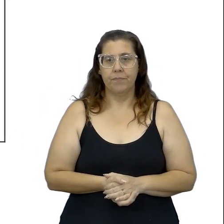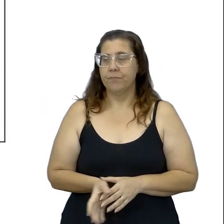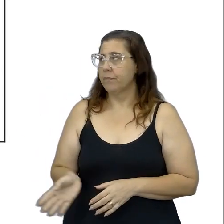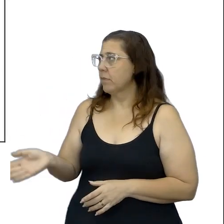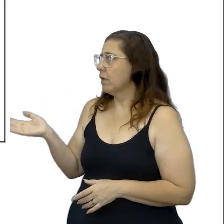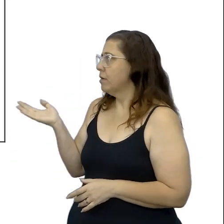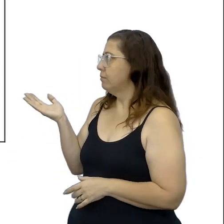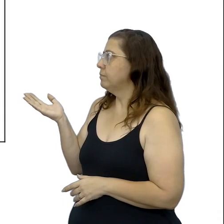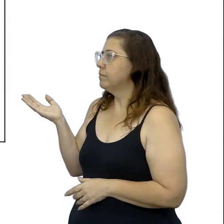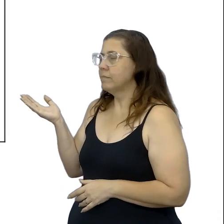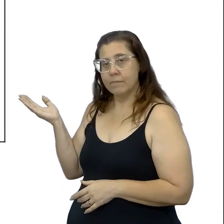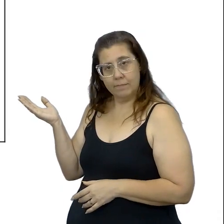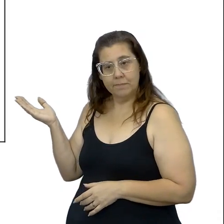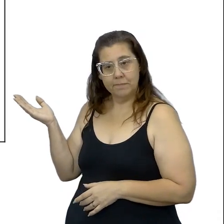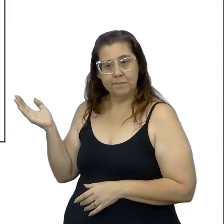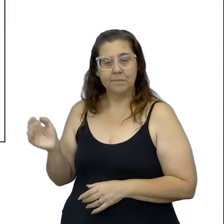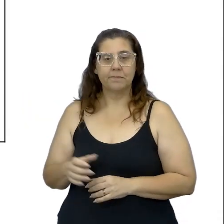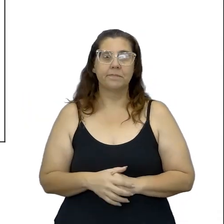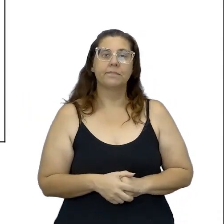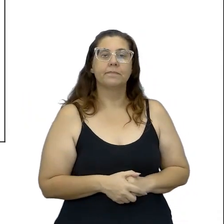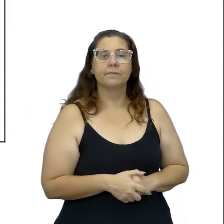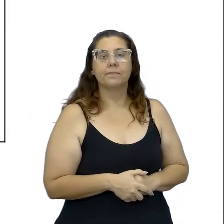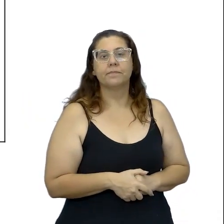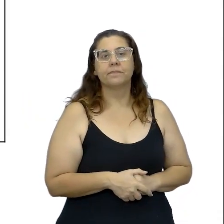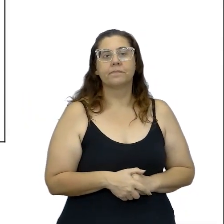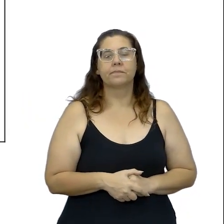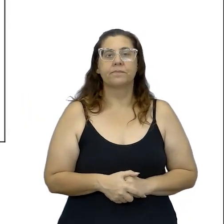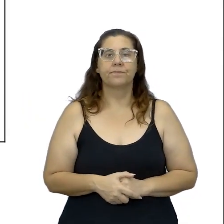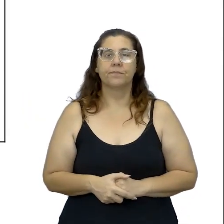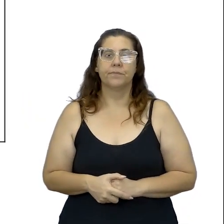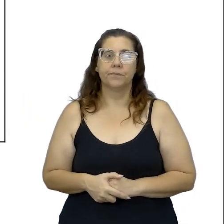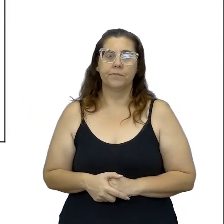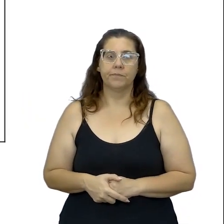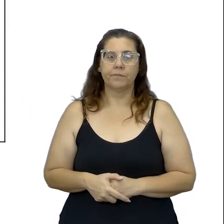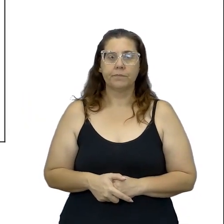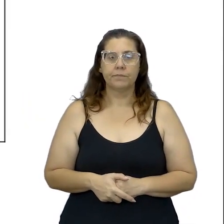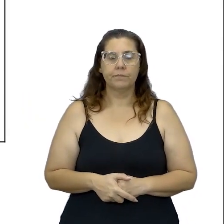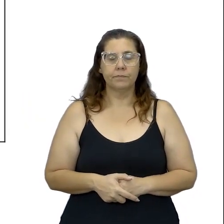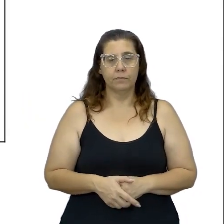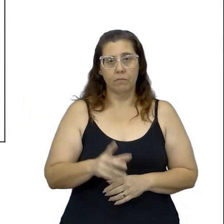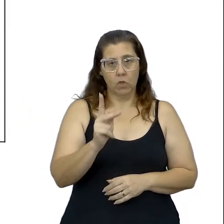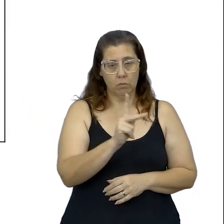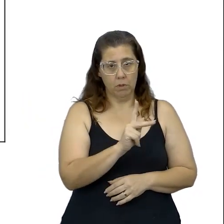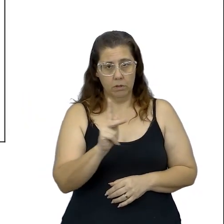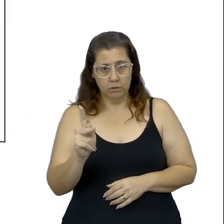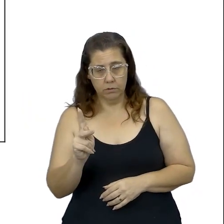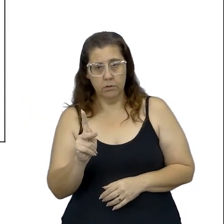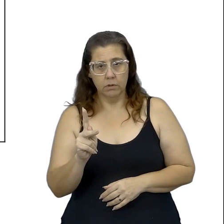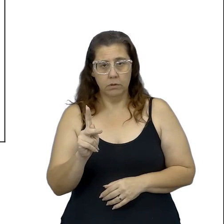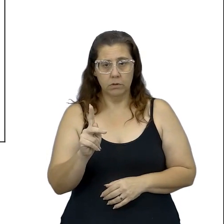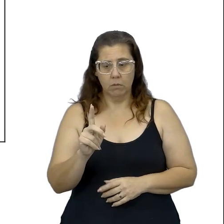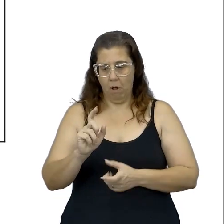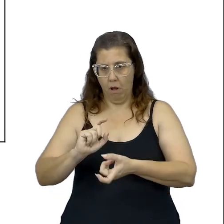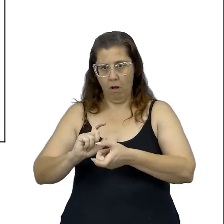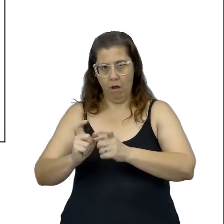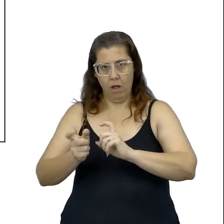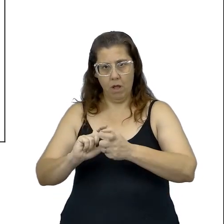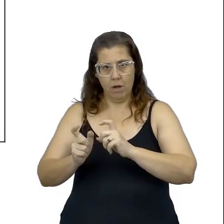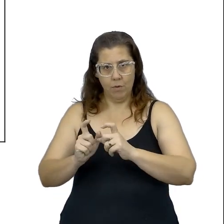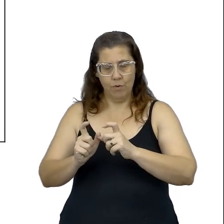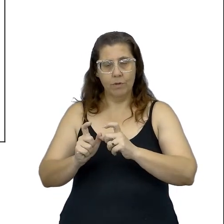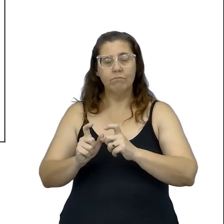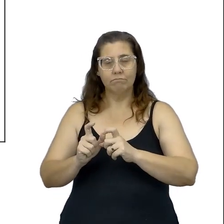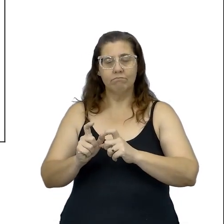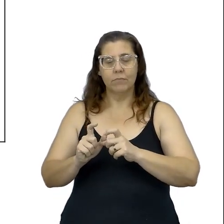Aí nós vamos para os desdobramentos para a TPC. Os professores, né, se reúnem com seus